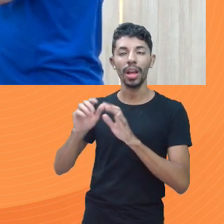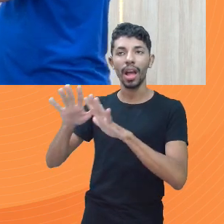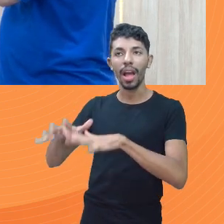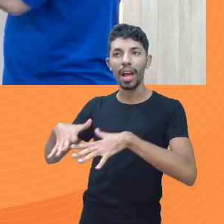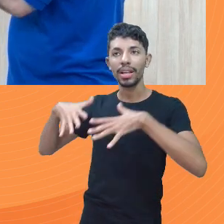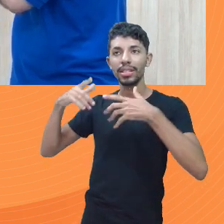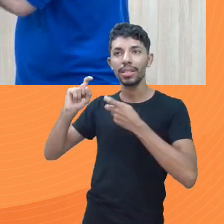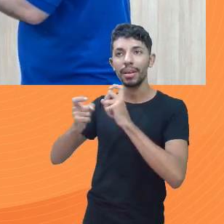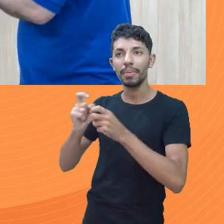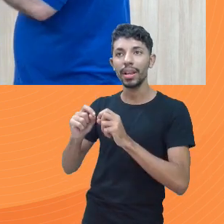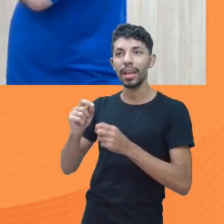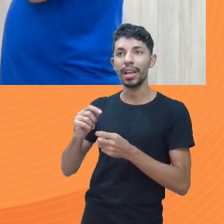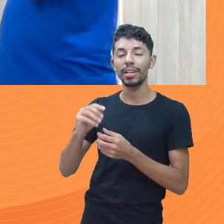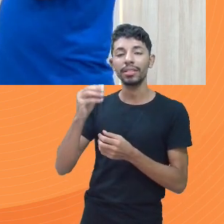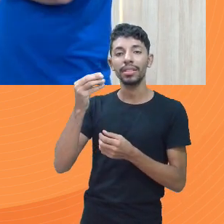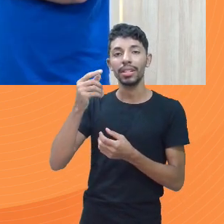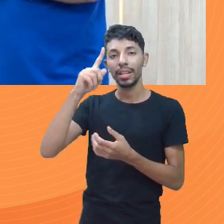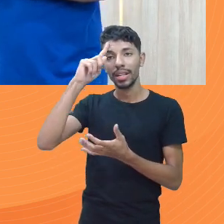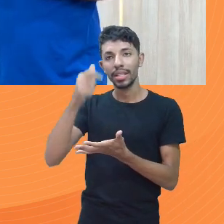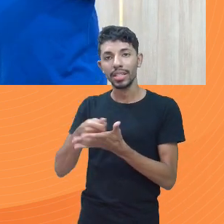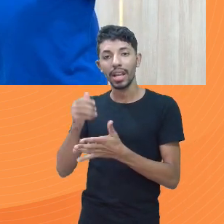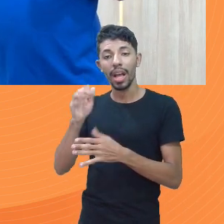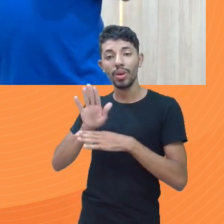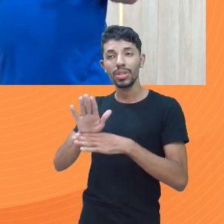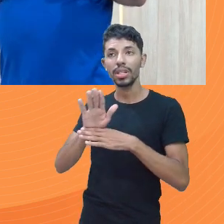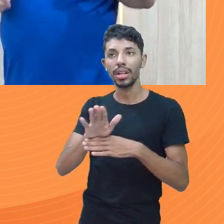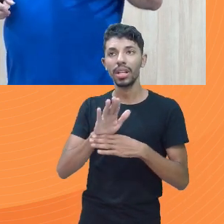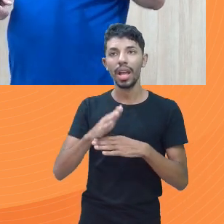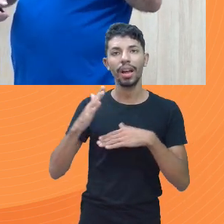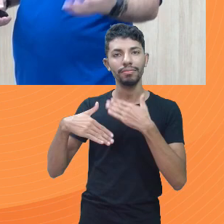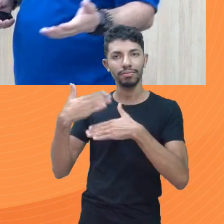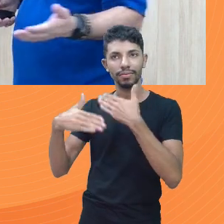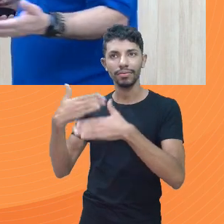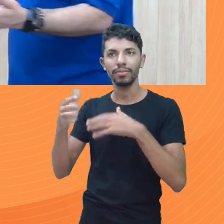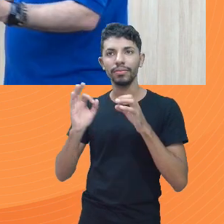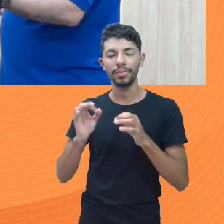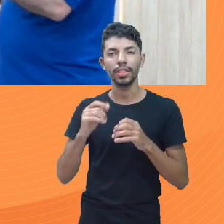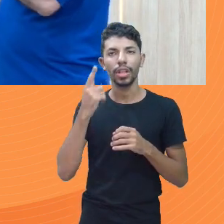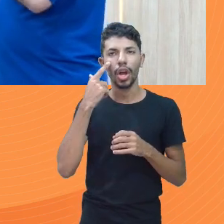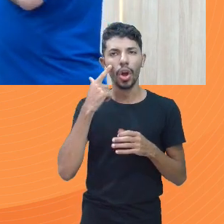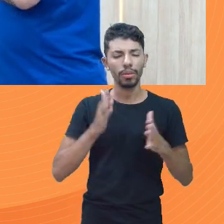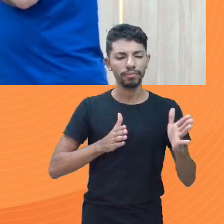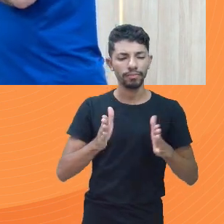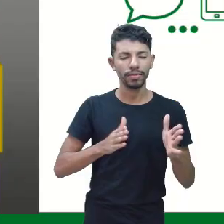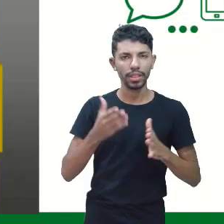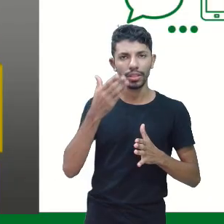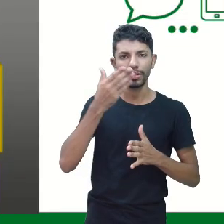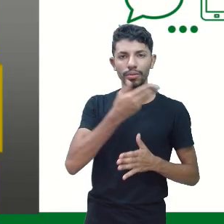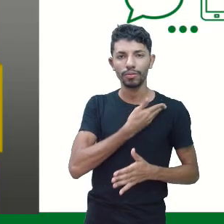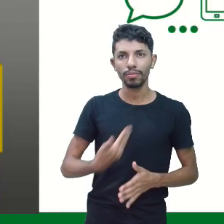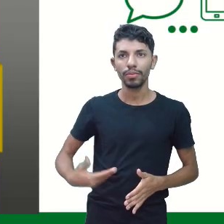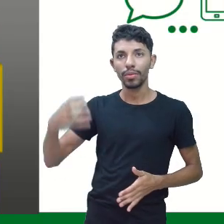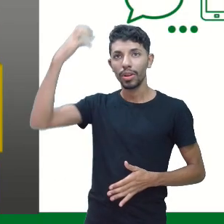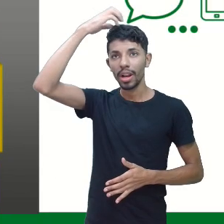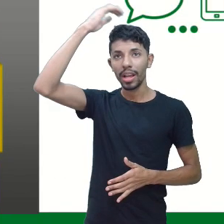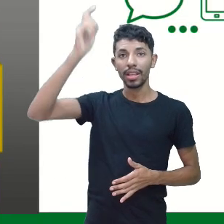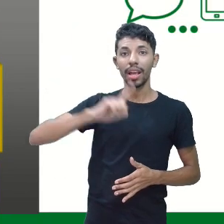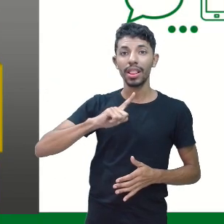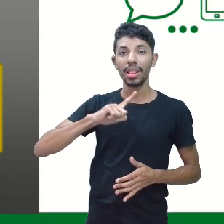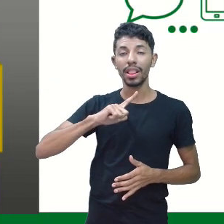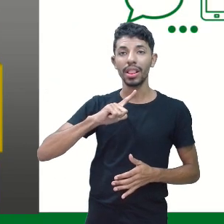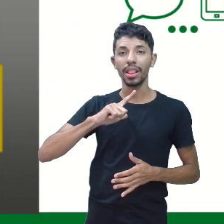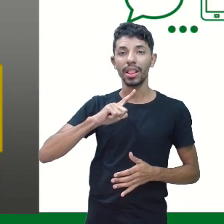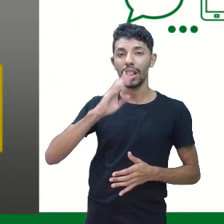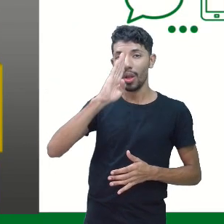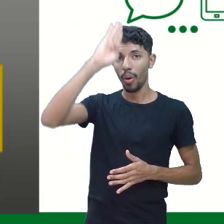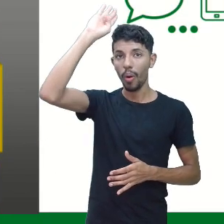Senado nesse processo. Durante a monarquia, Roma teve 7 reis. 4 reis italiotas, né, descendentes, né,